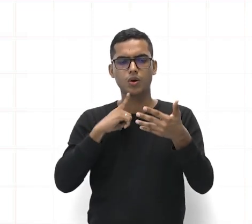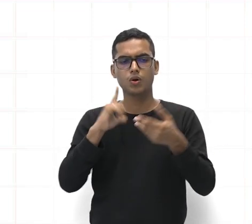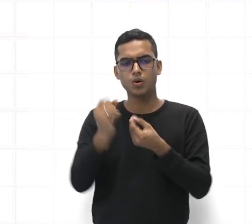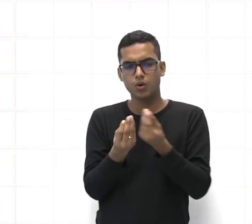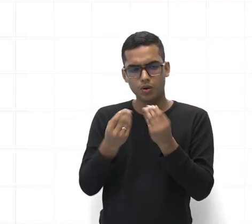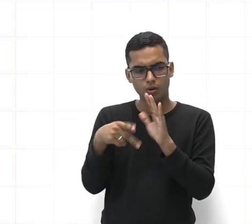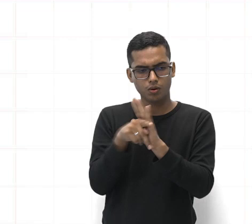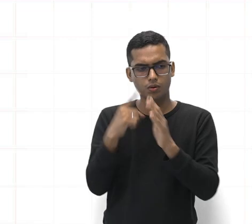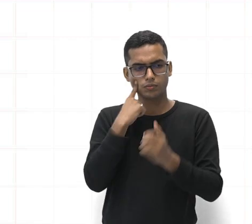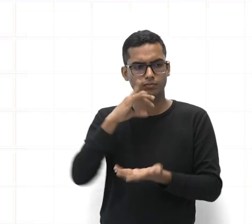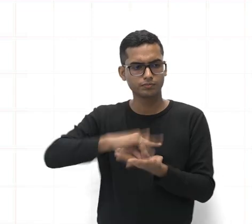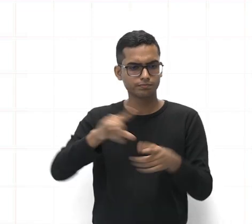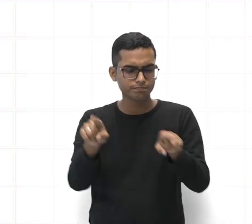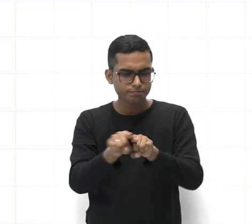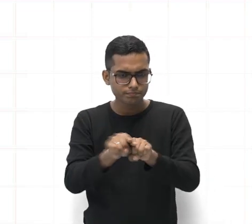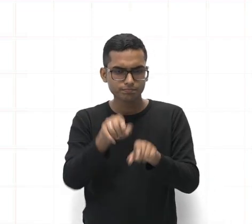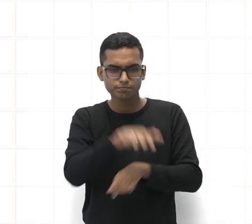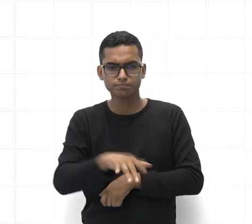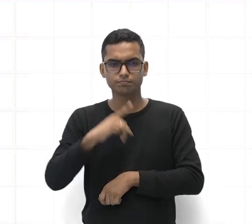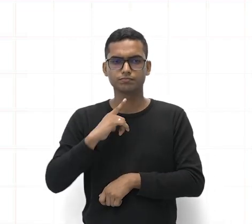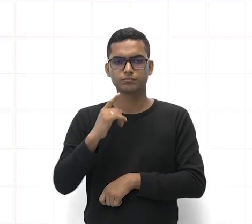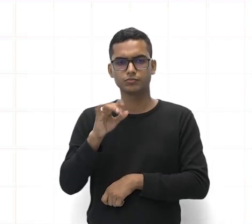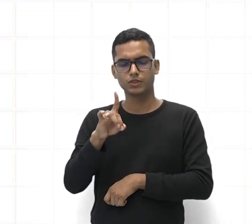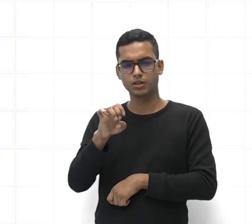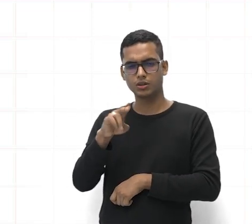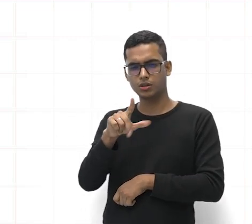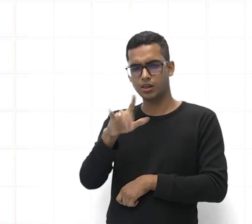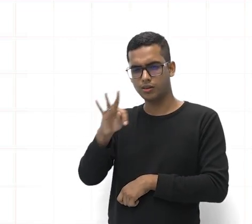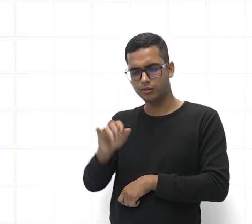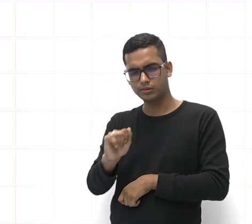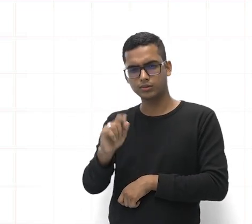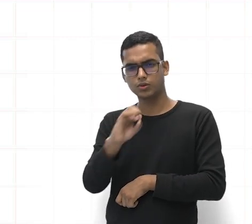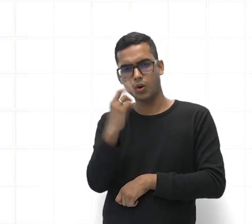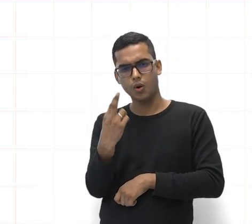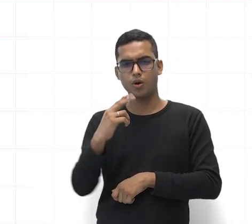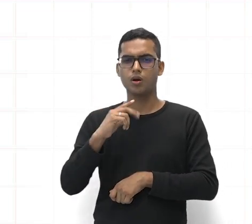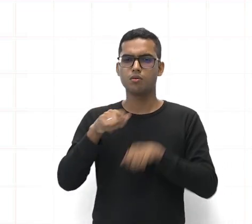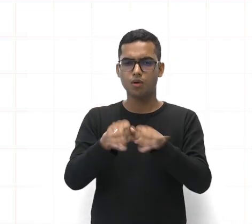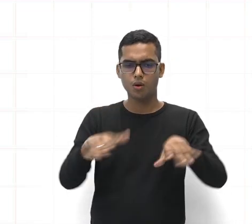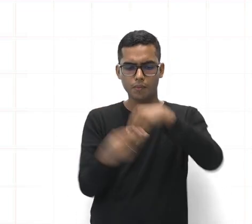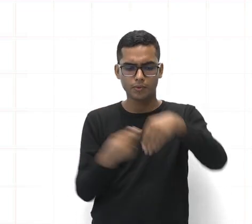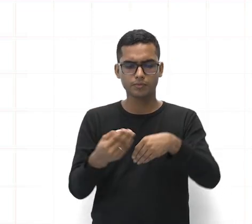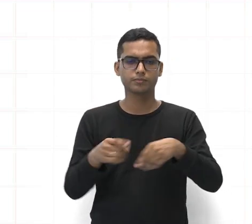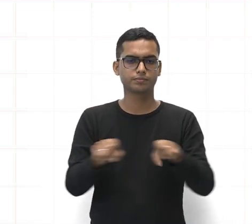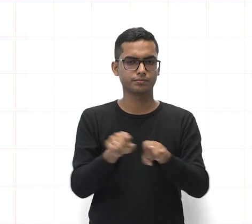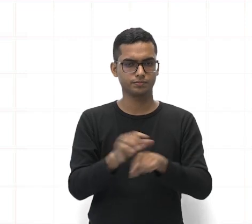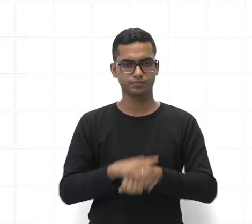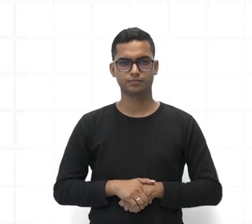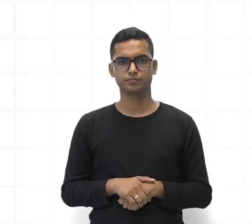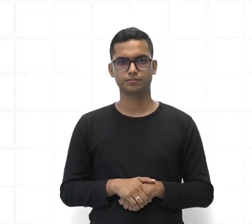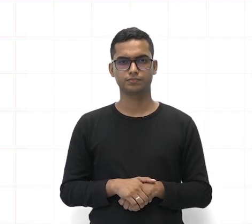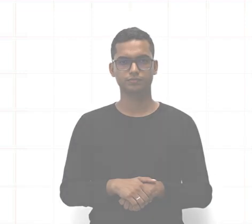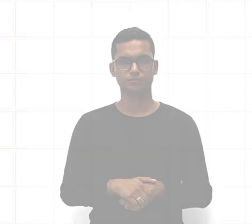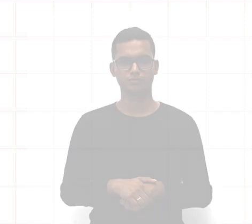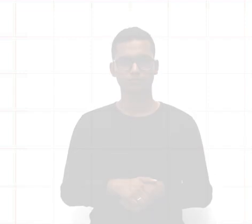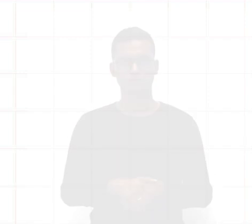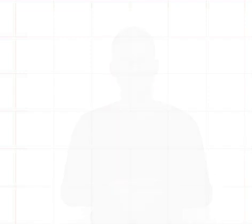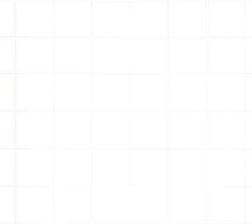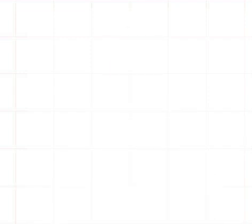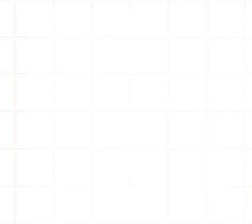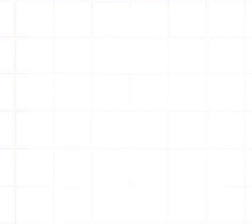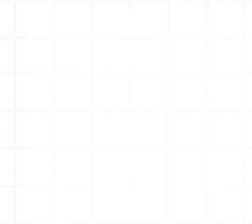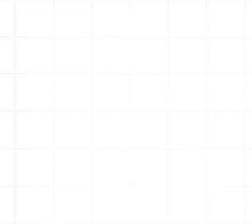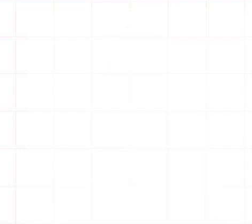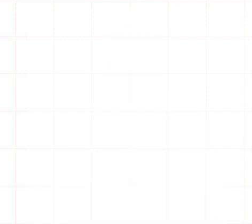foz de estuário, ou como uma foz em delta, ou como uma foz mista. O que é uma foz